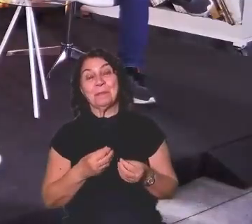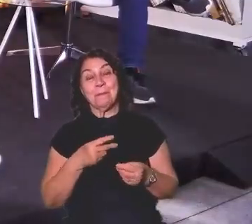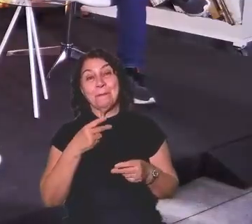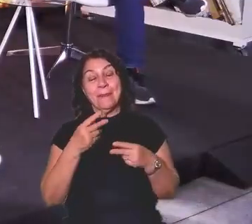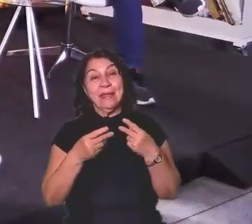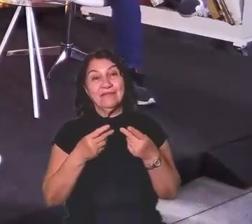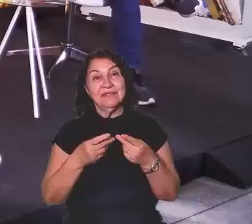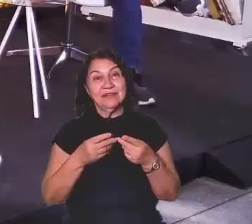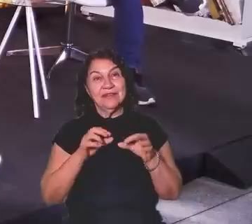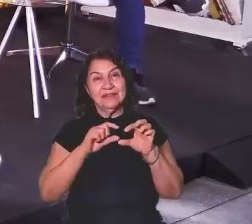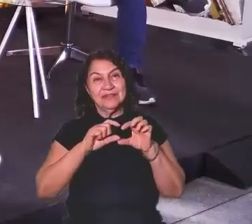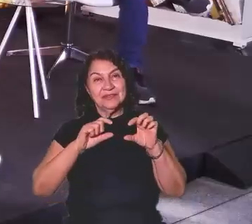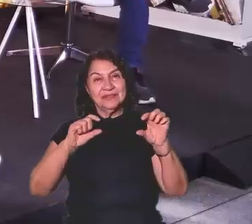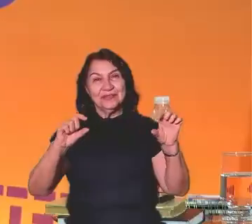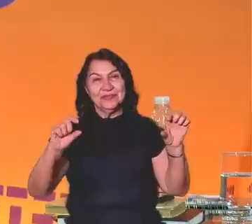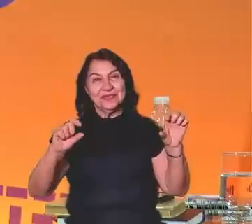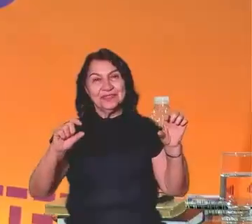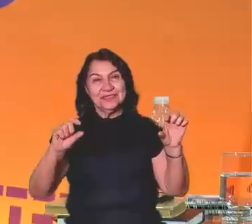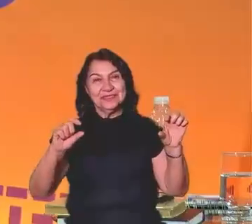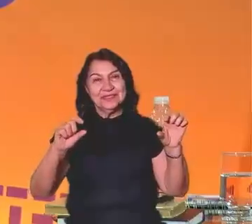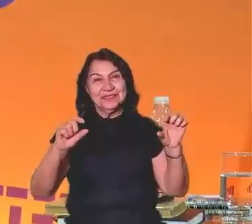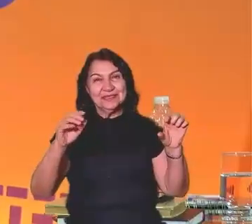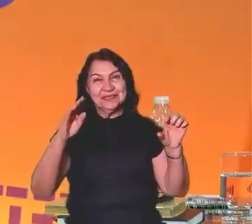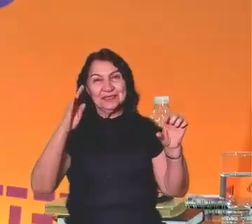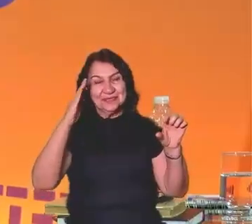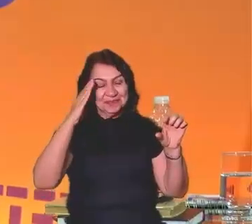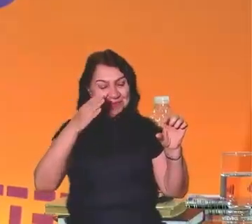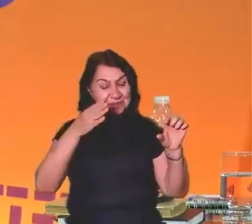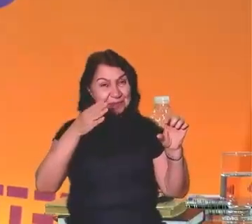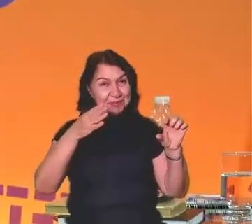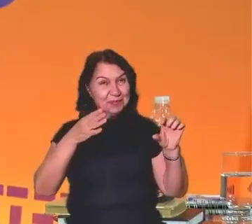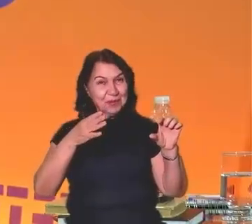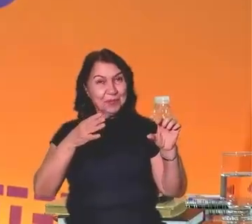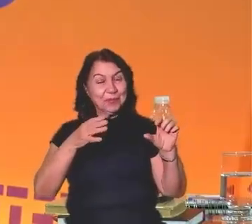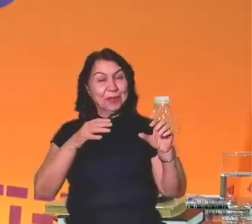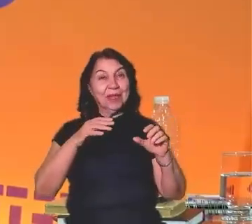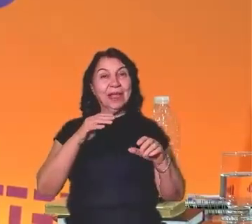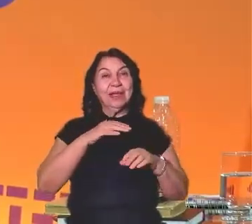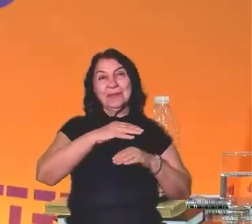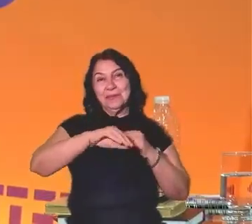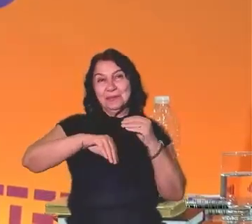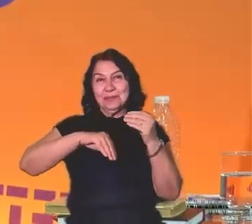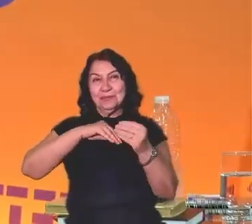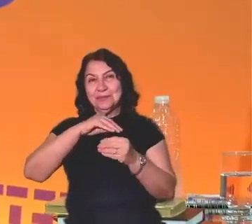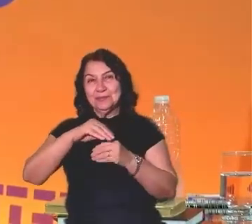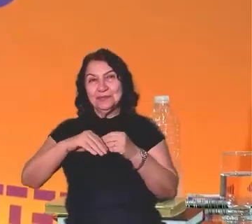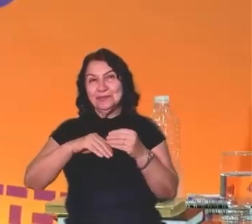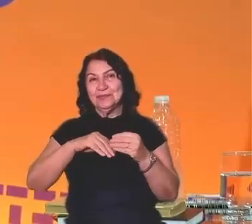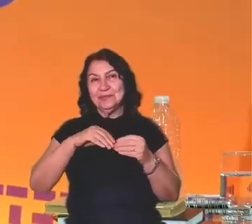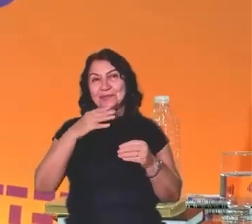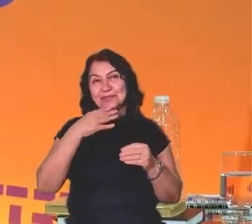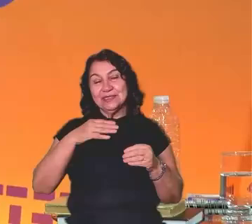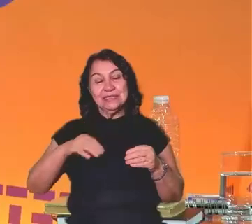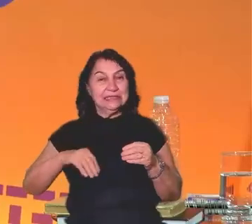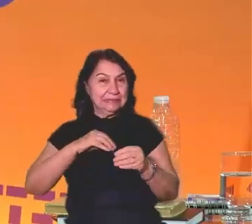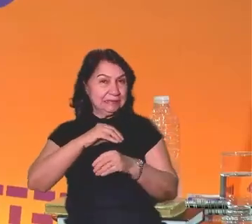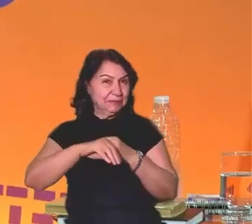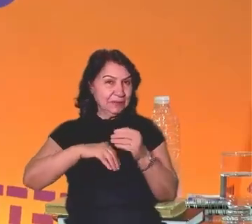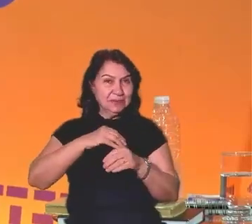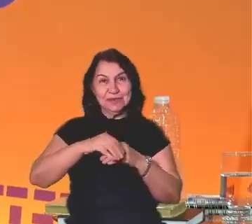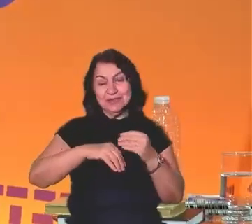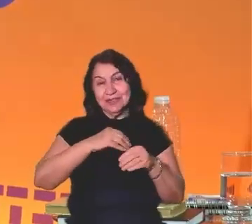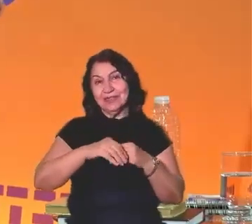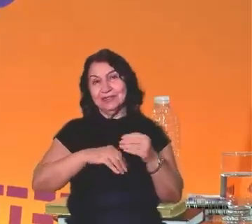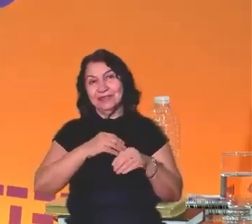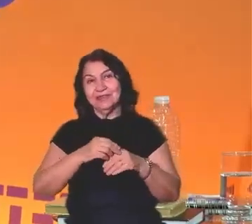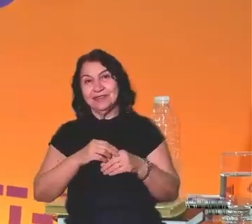E sabe qual foi a frase que mais me chamou a atenção? Diga. Aqueles mais bagunceiros da escola, aqueles que nos dão mais trabalho,